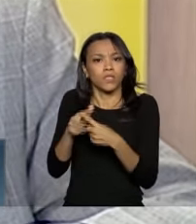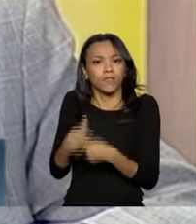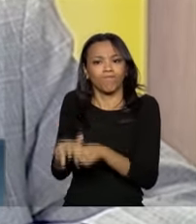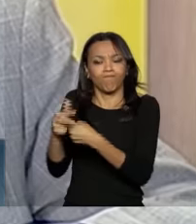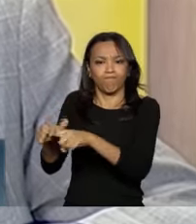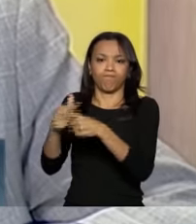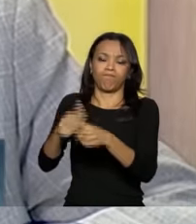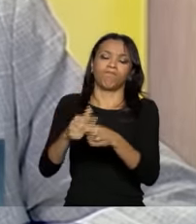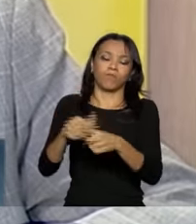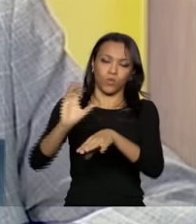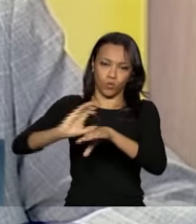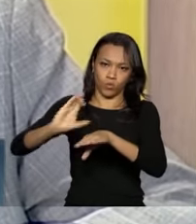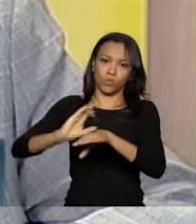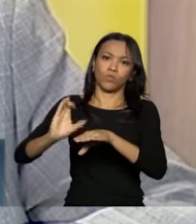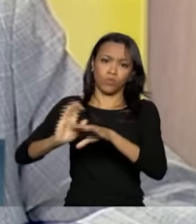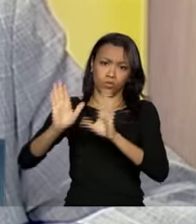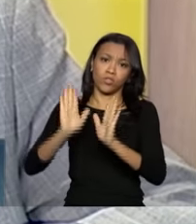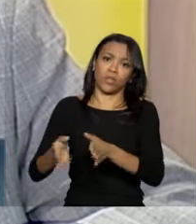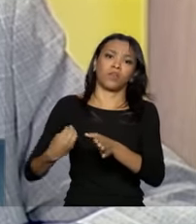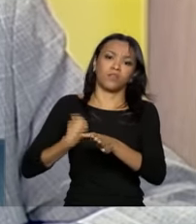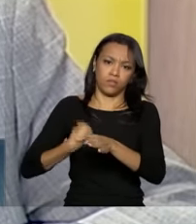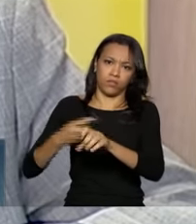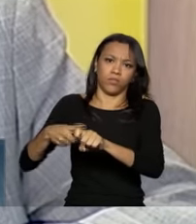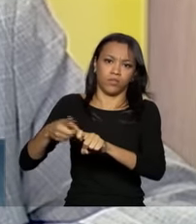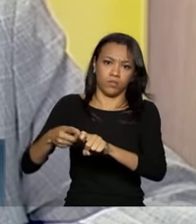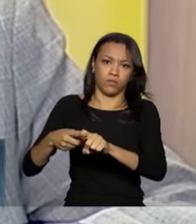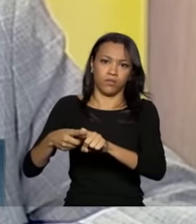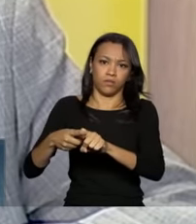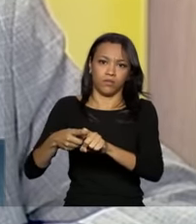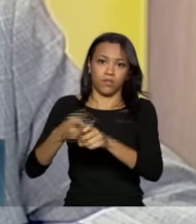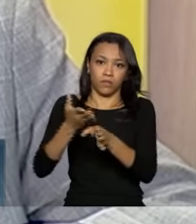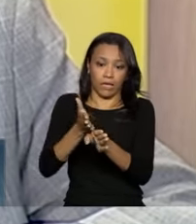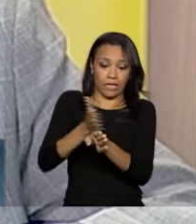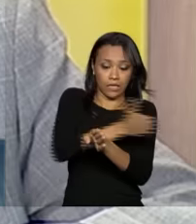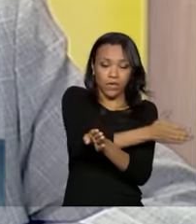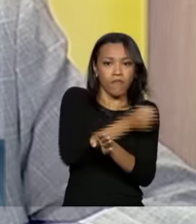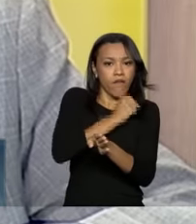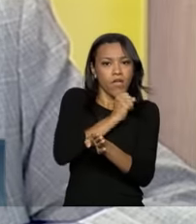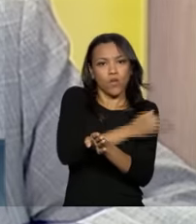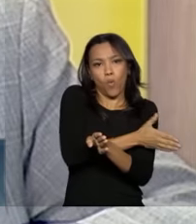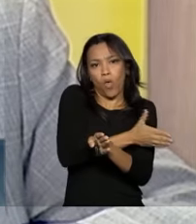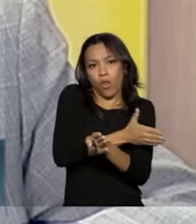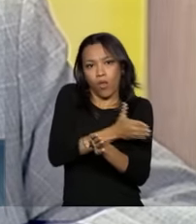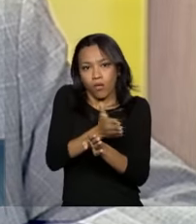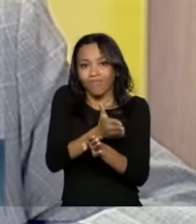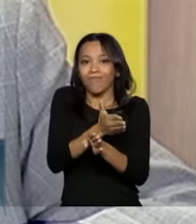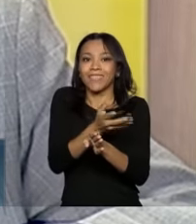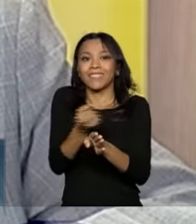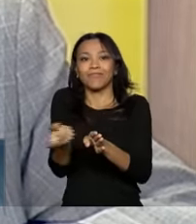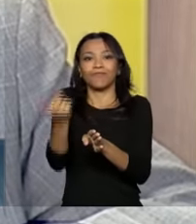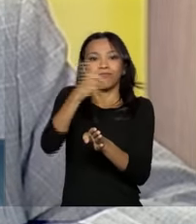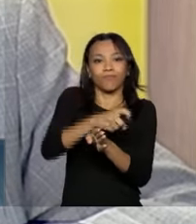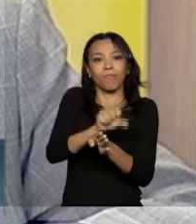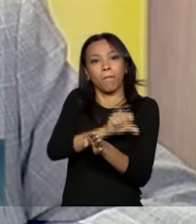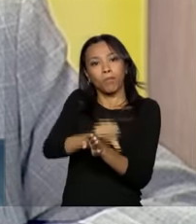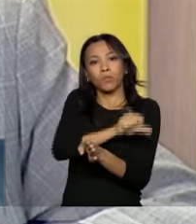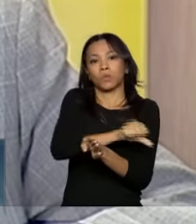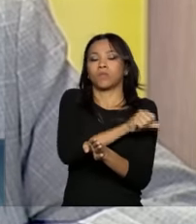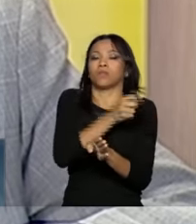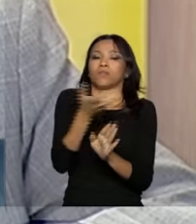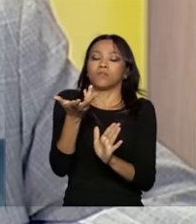passem a ser implementadas nos cursos que já existem, né? Então, há conceitos como educação baseada na